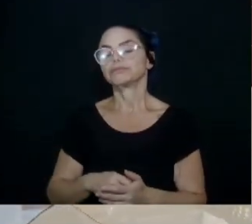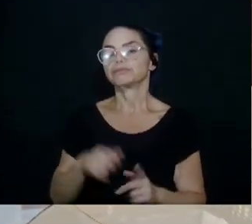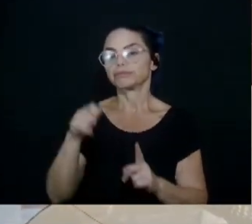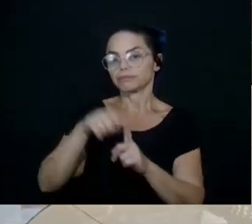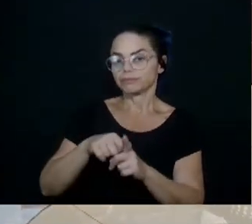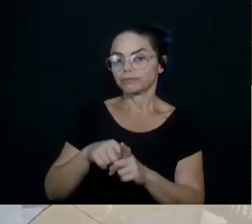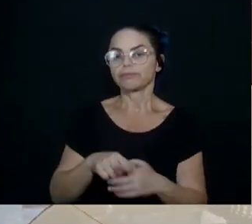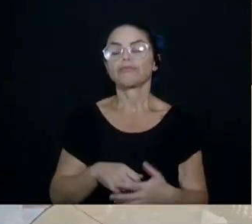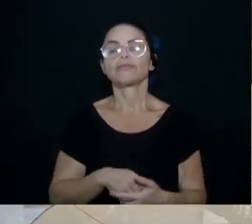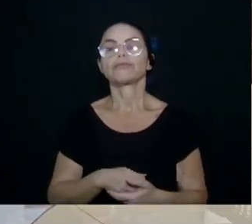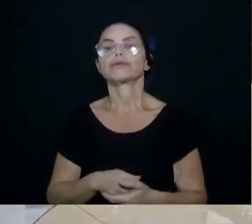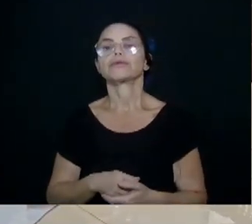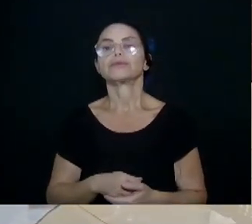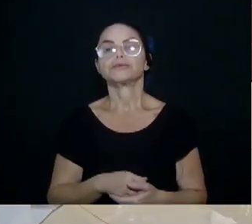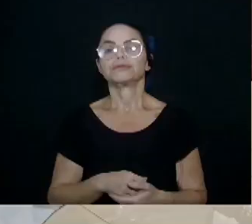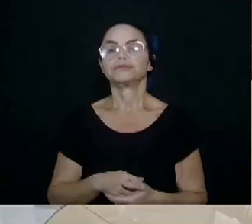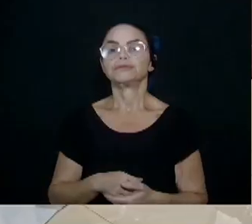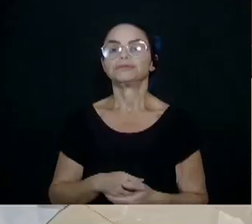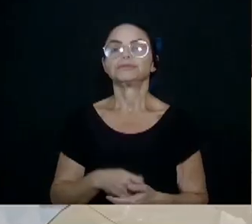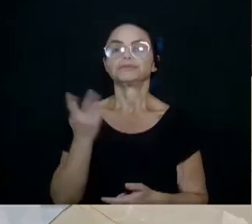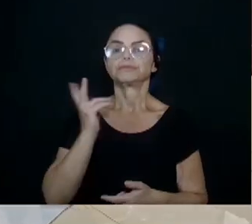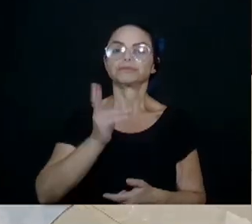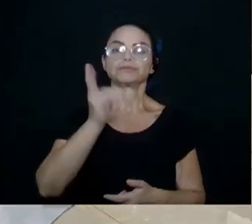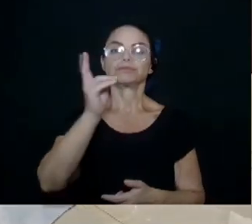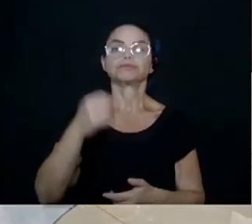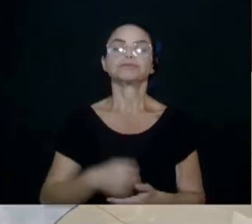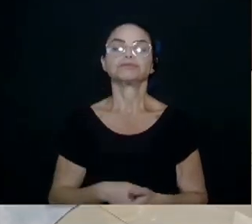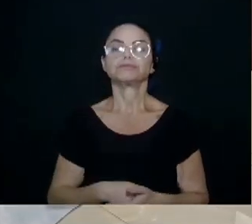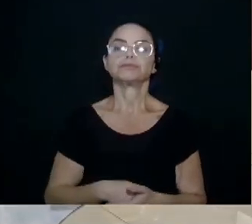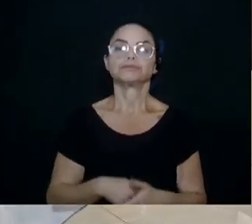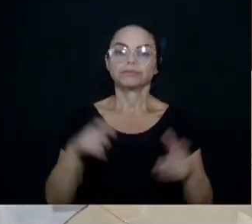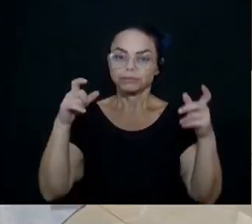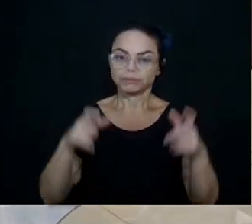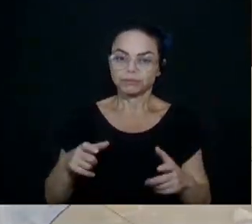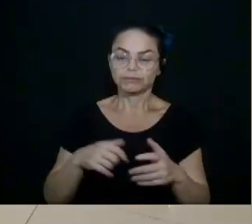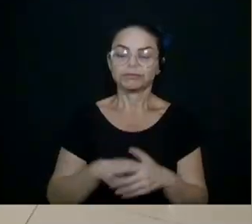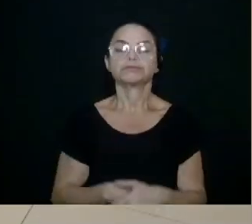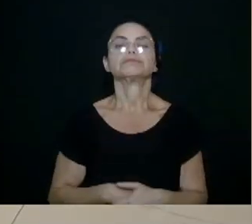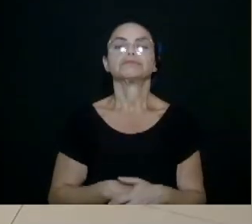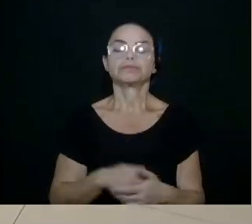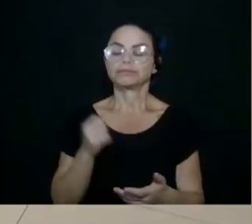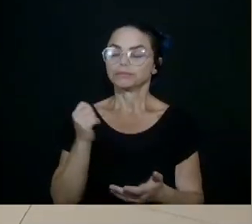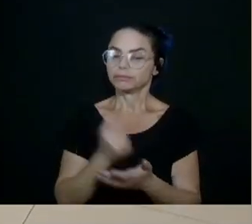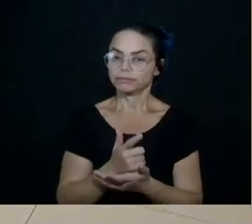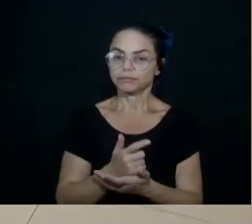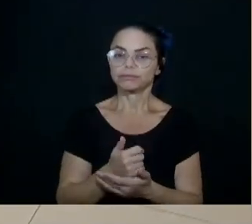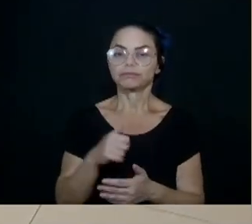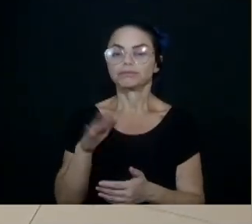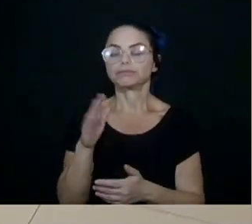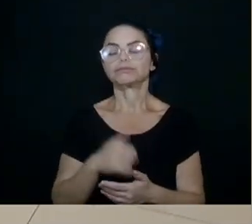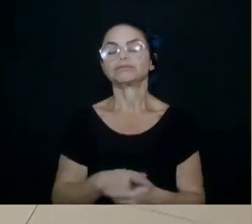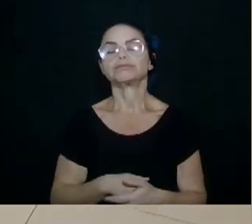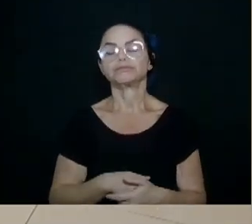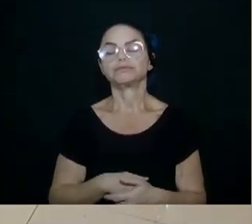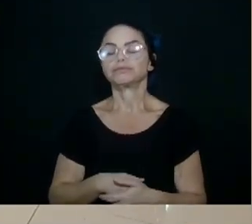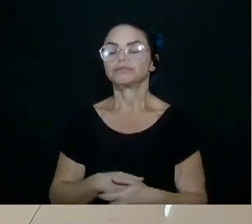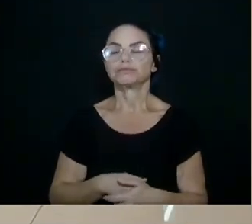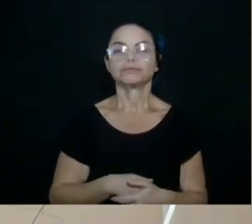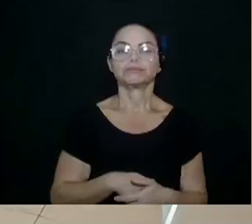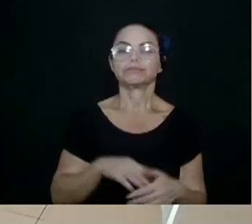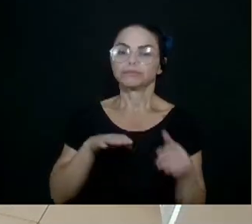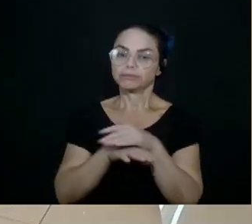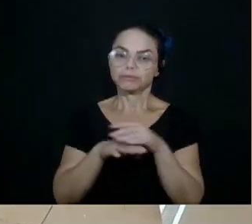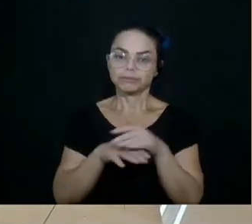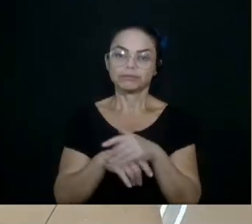que você mantenha esse espaço e já faça aí uma reserva para que